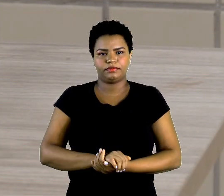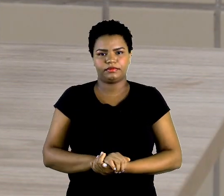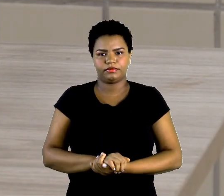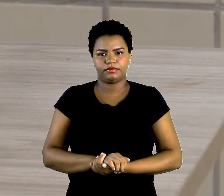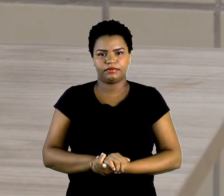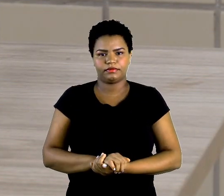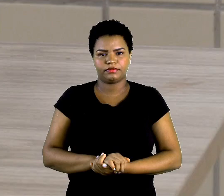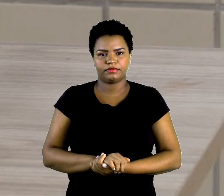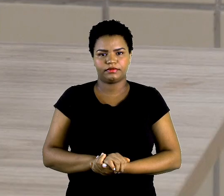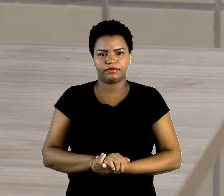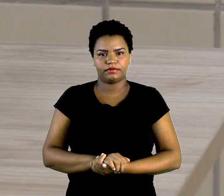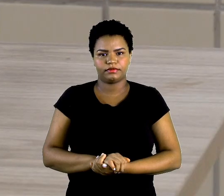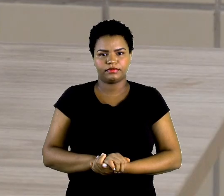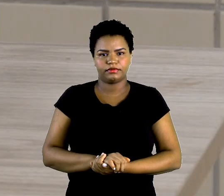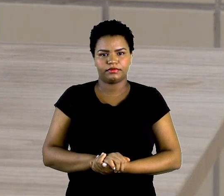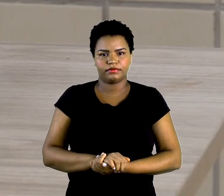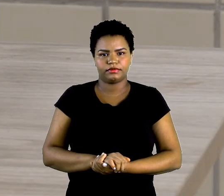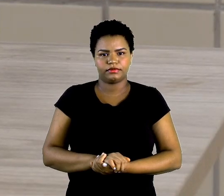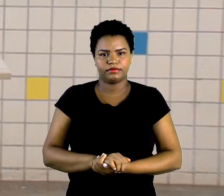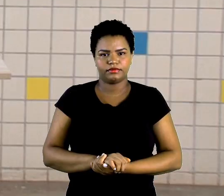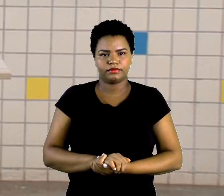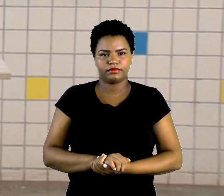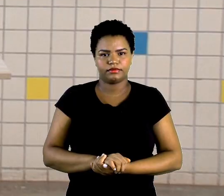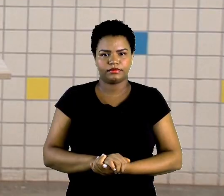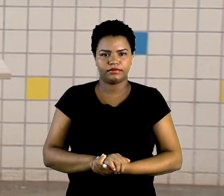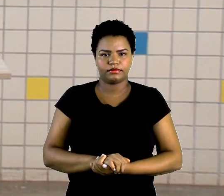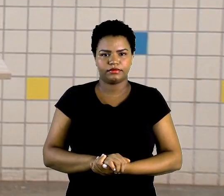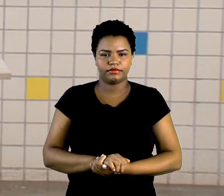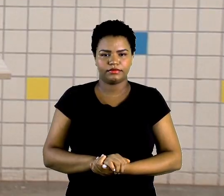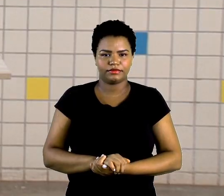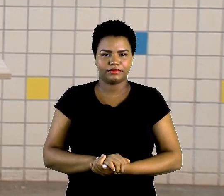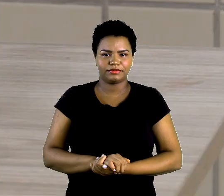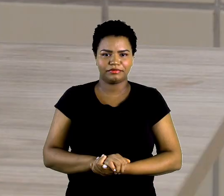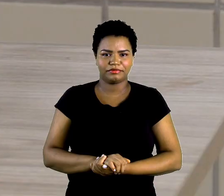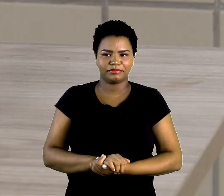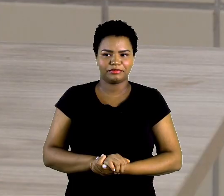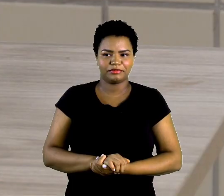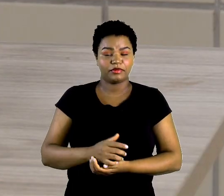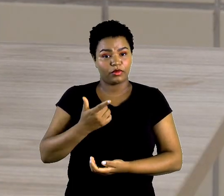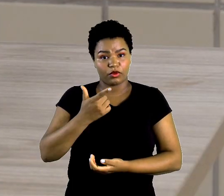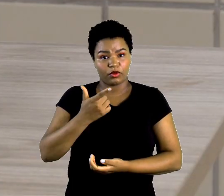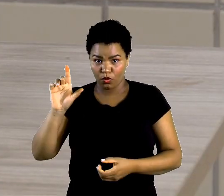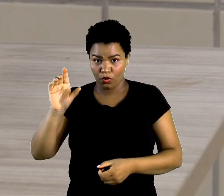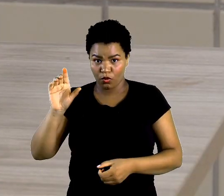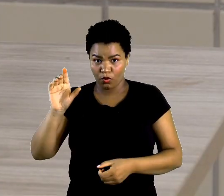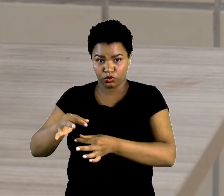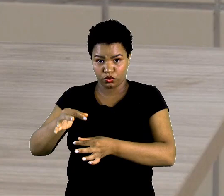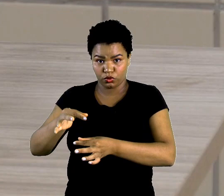Agora o outro copo.